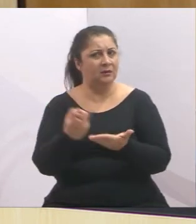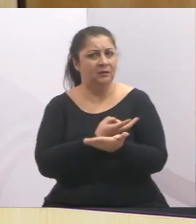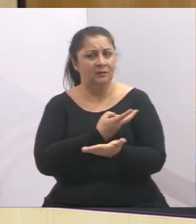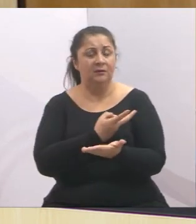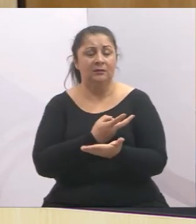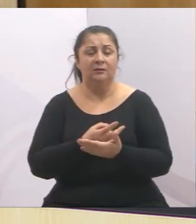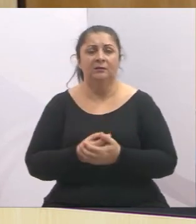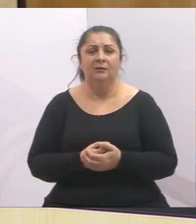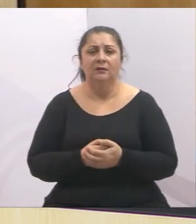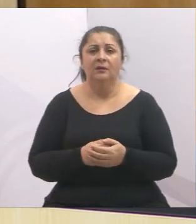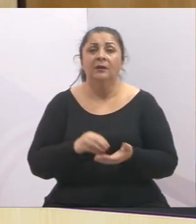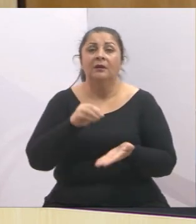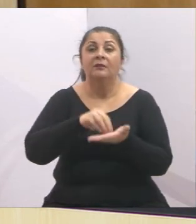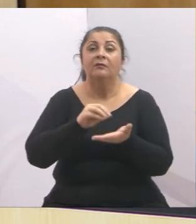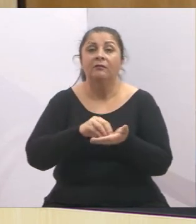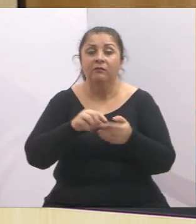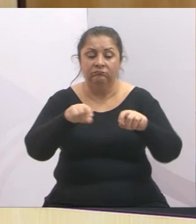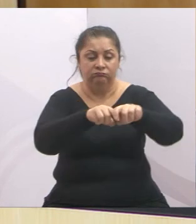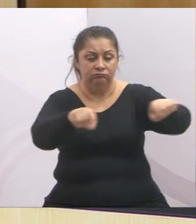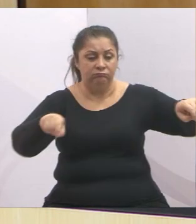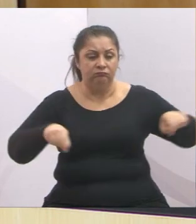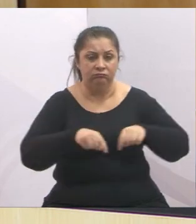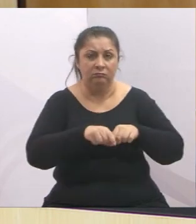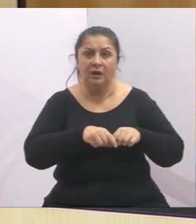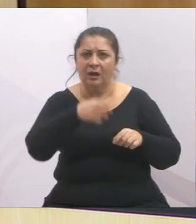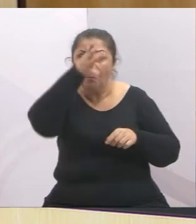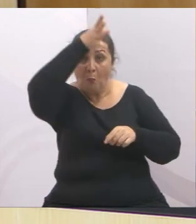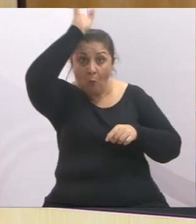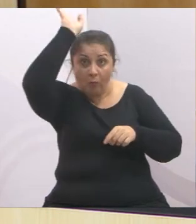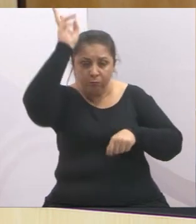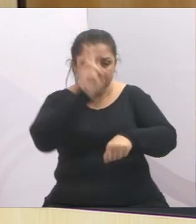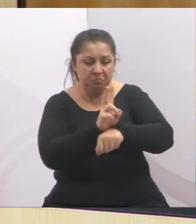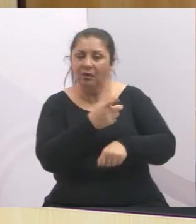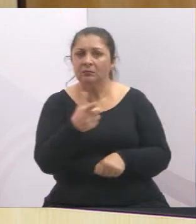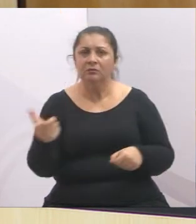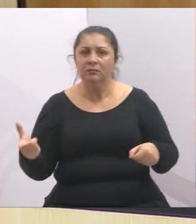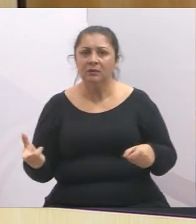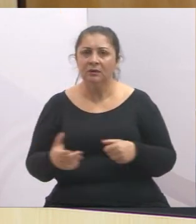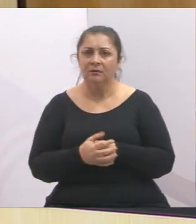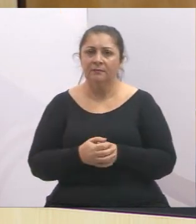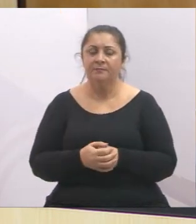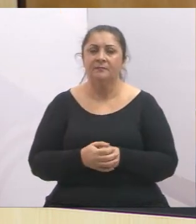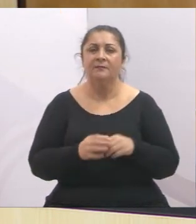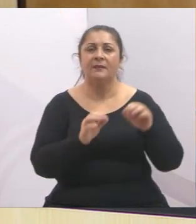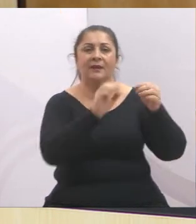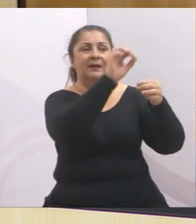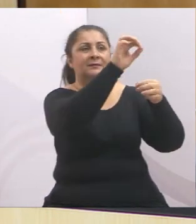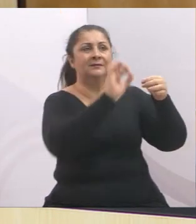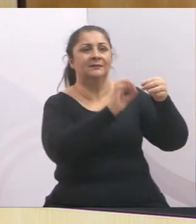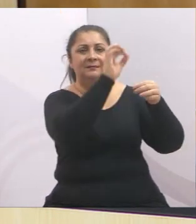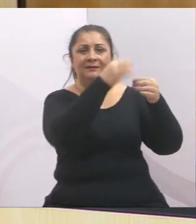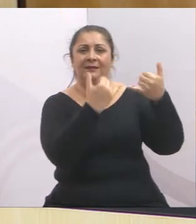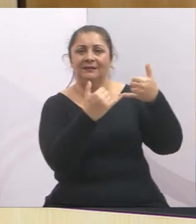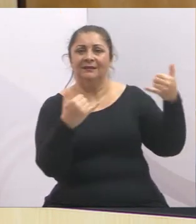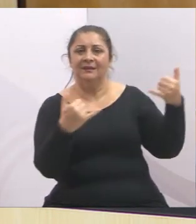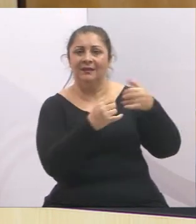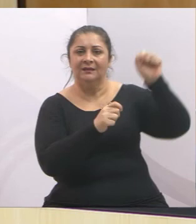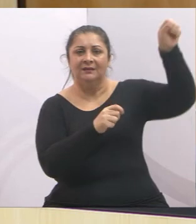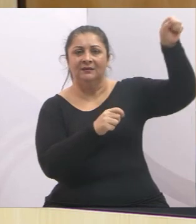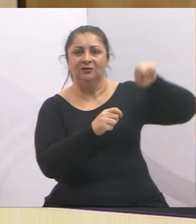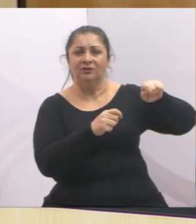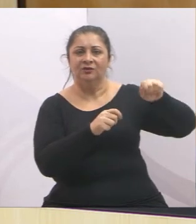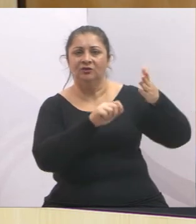de quadrante de incêndio. O condomínio teve de trocar peças da caixa de disjuntor pela conservação, realizar